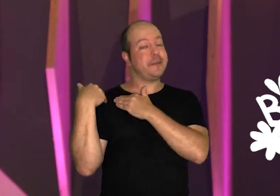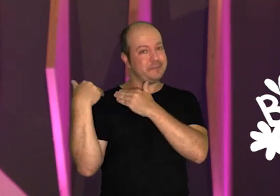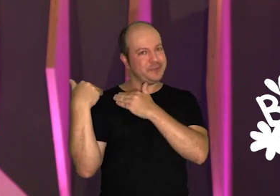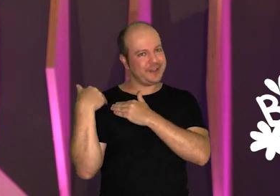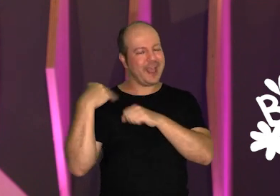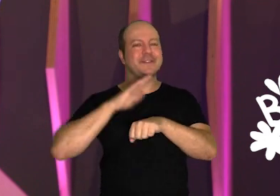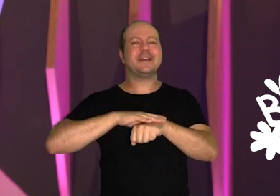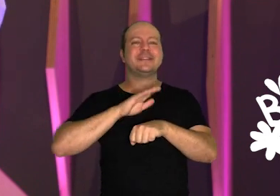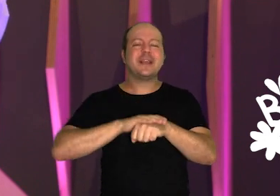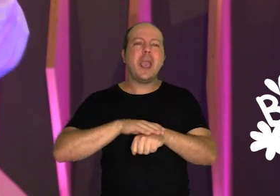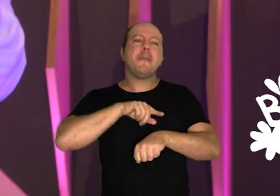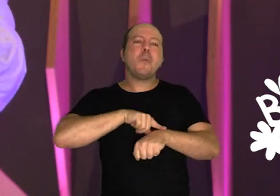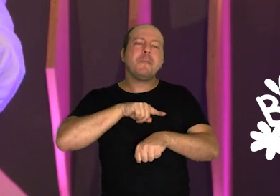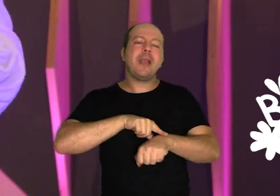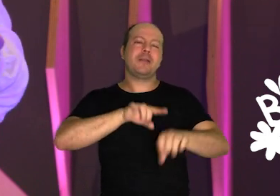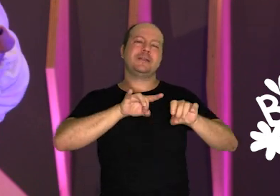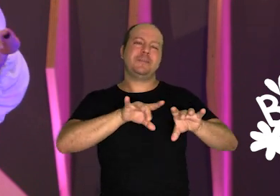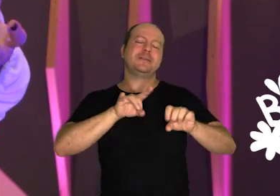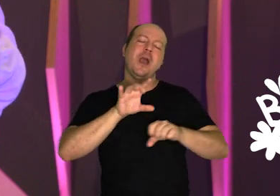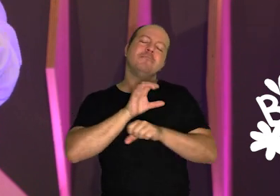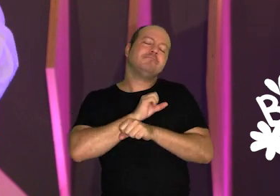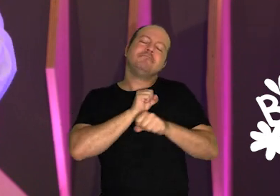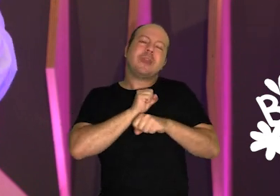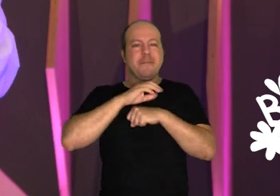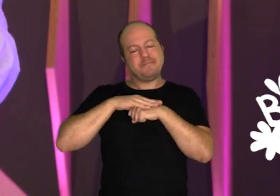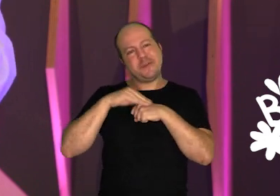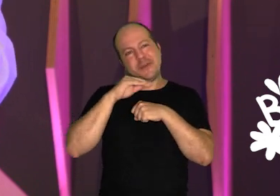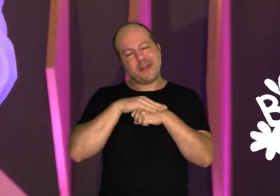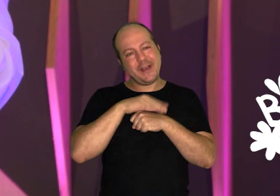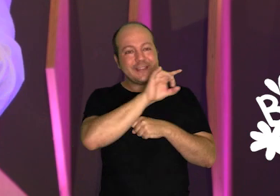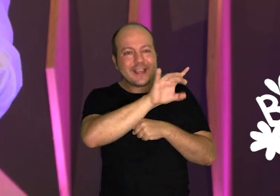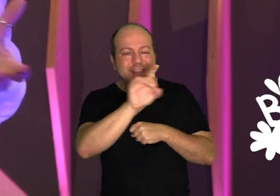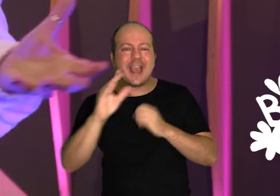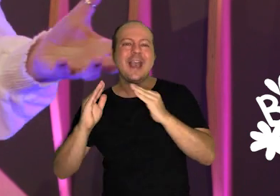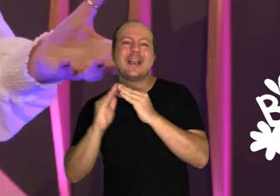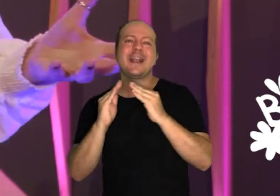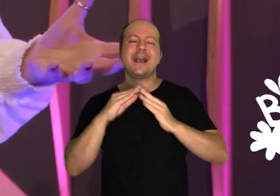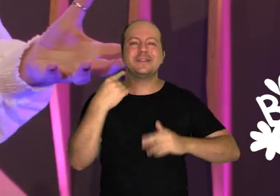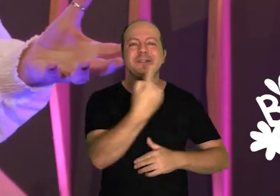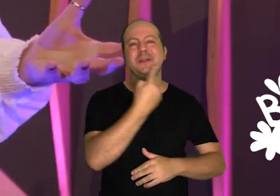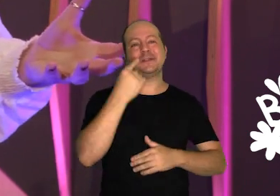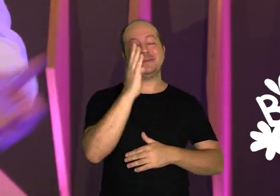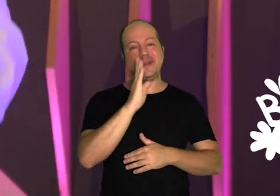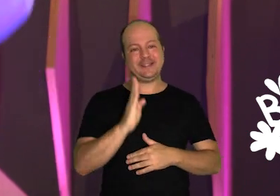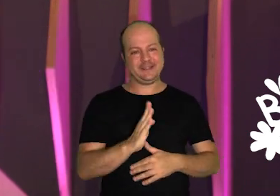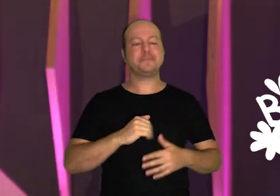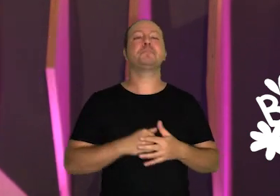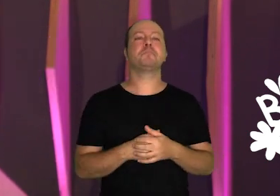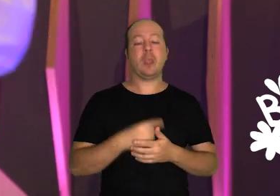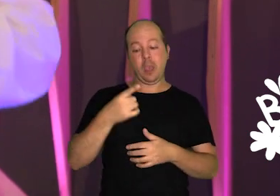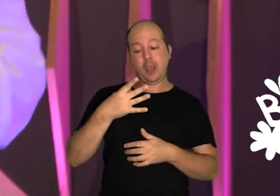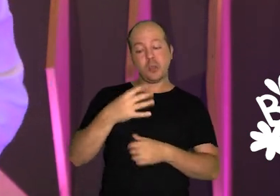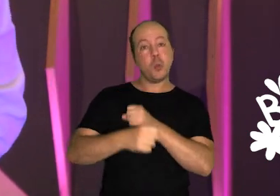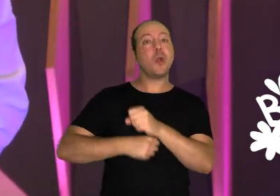por proporcionar tantos momentos especiais e amorosos em tantas casas do nosso Brasil. Há